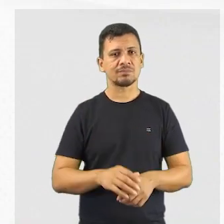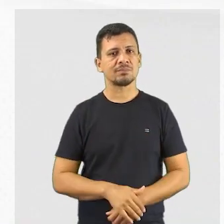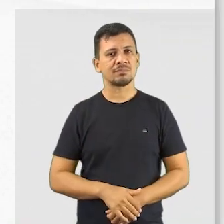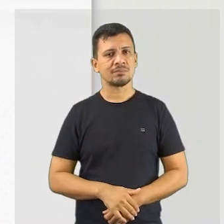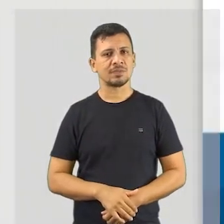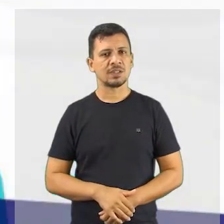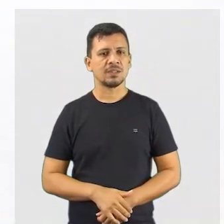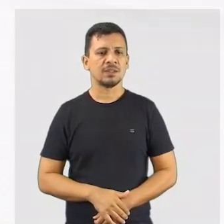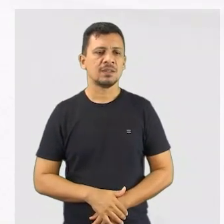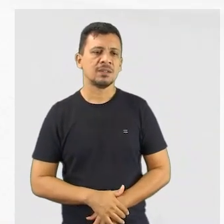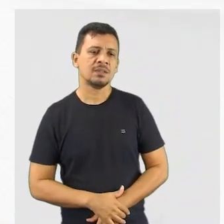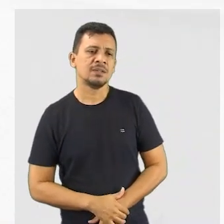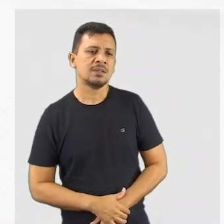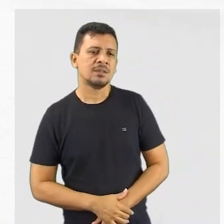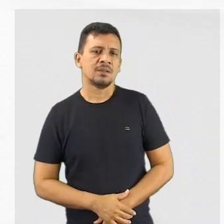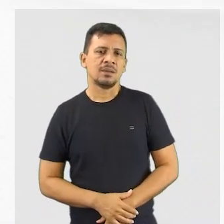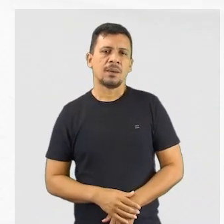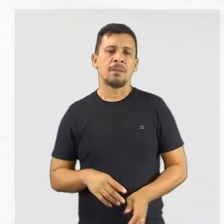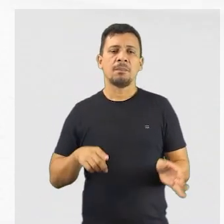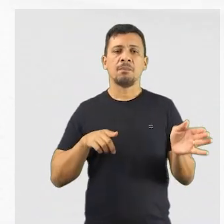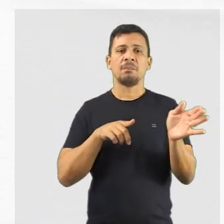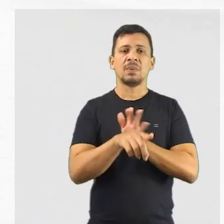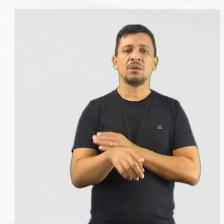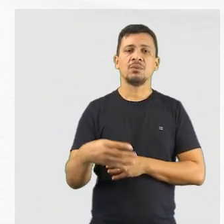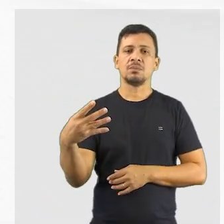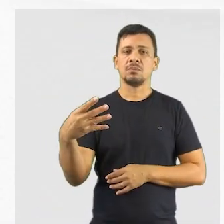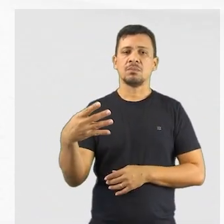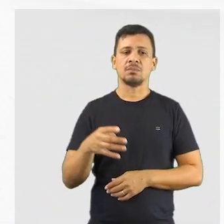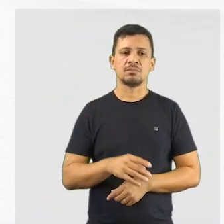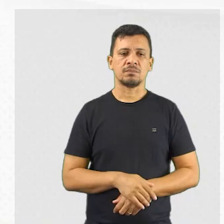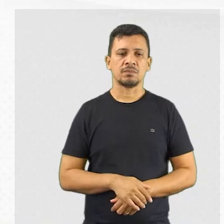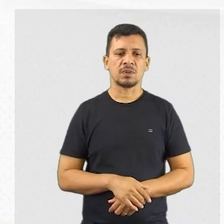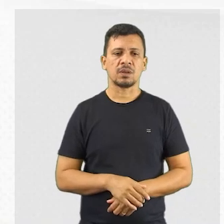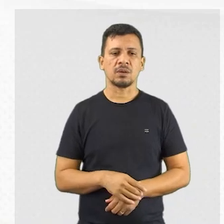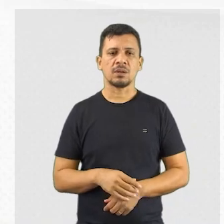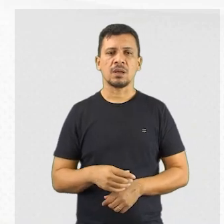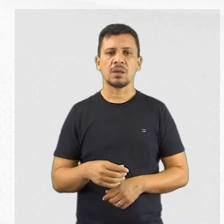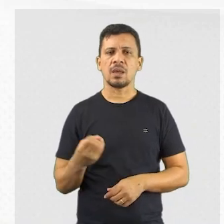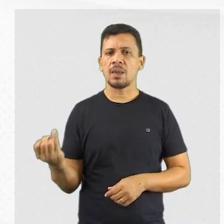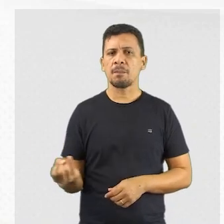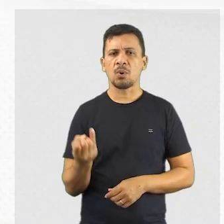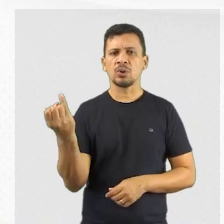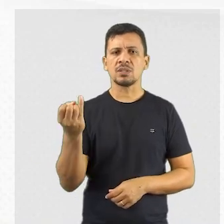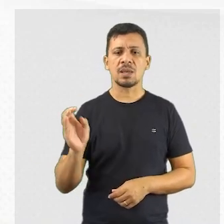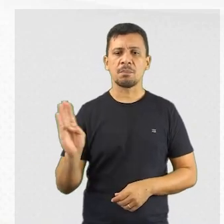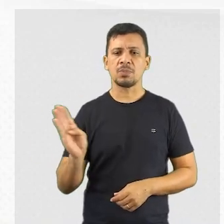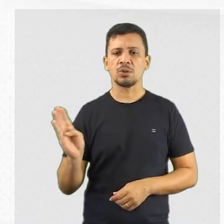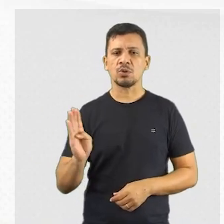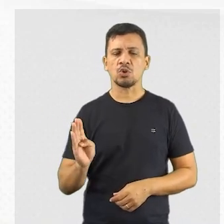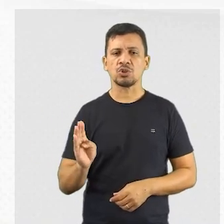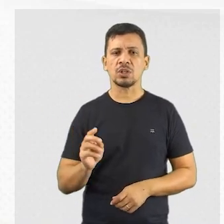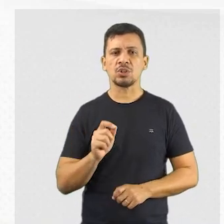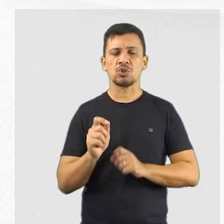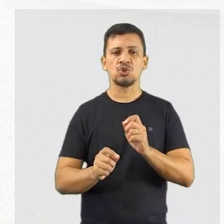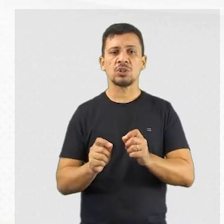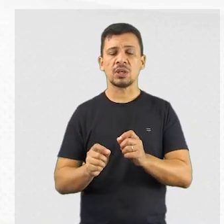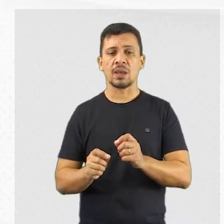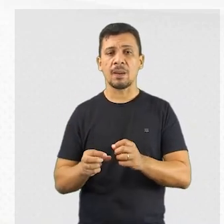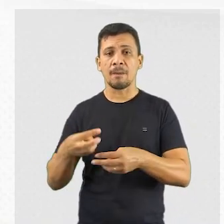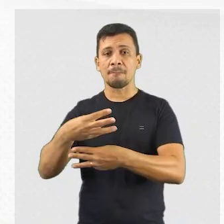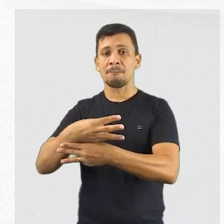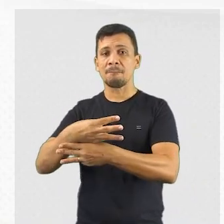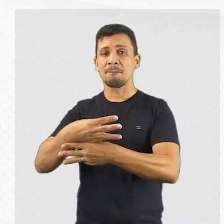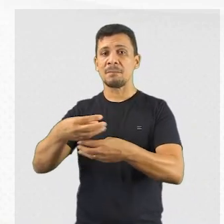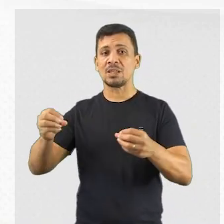pessoal? Nossa quarta questão. Qual é a importância biológica da mitose? Mitose, tá,